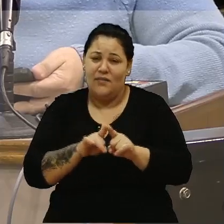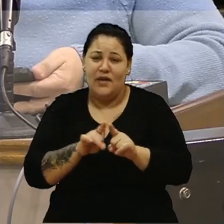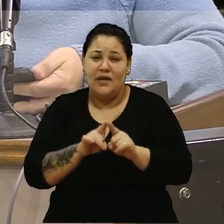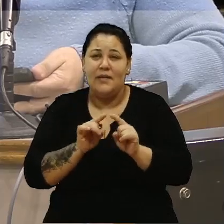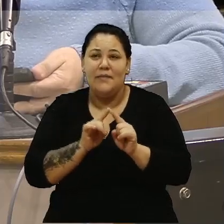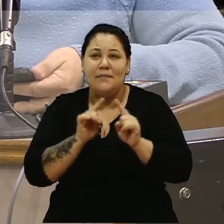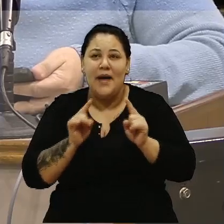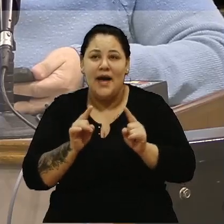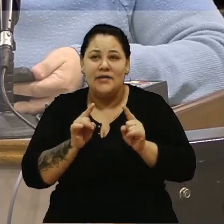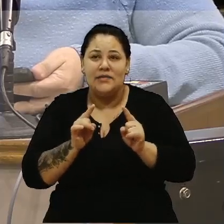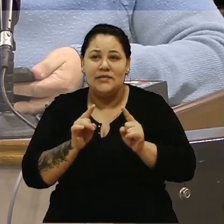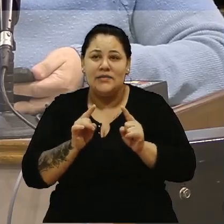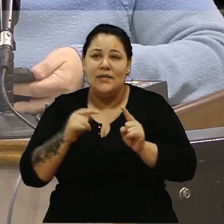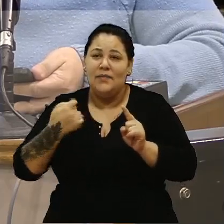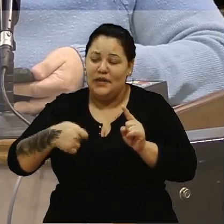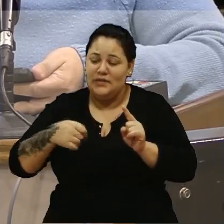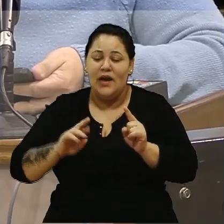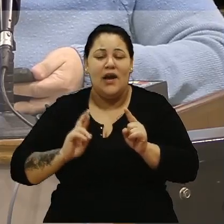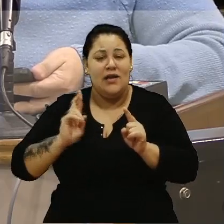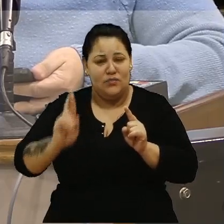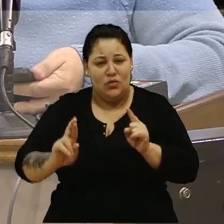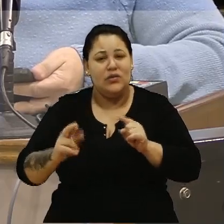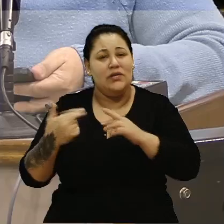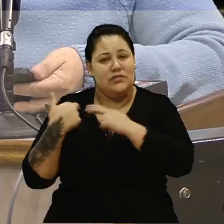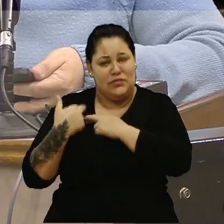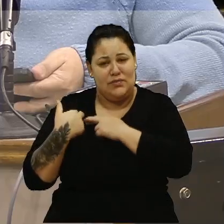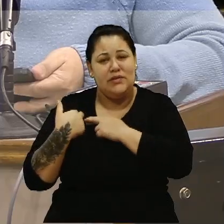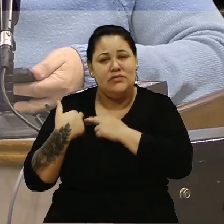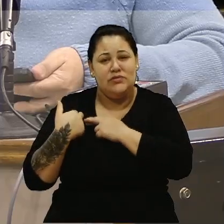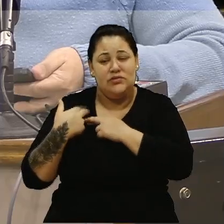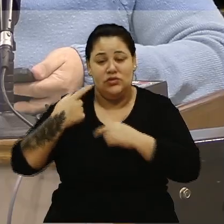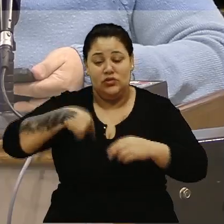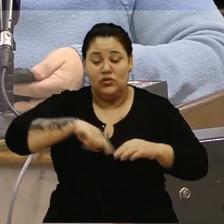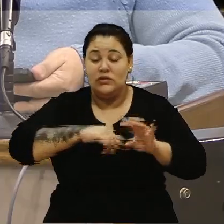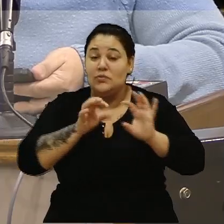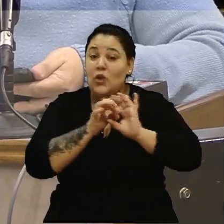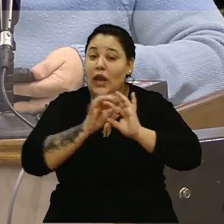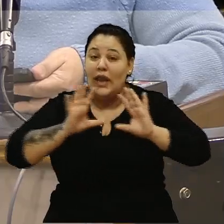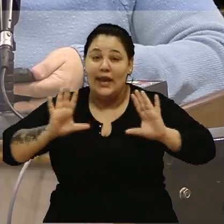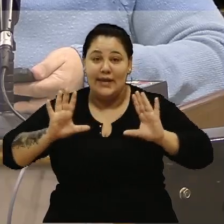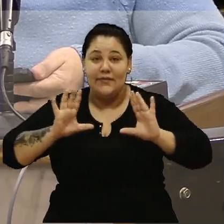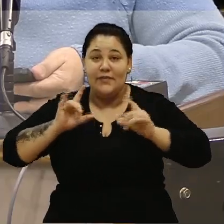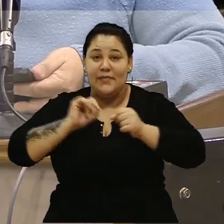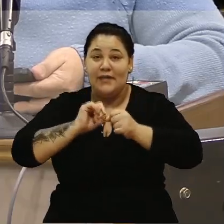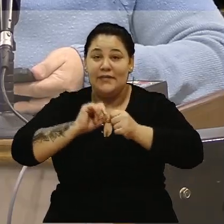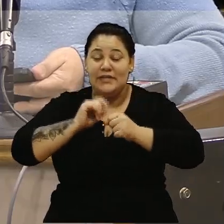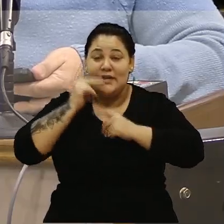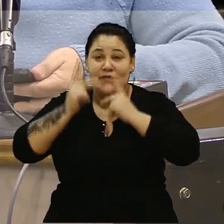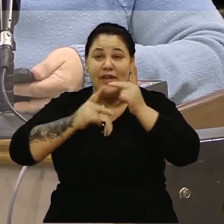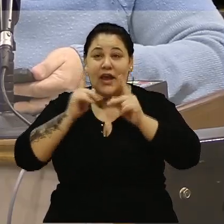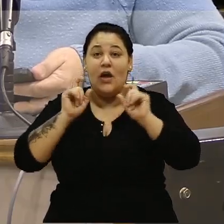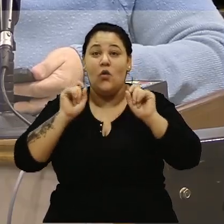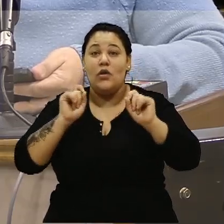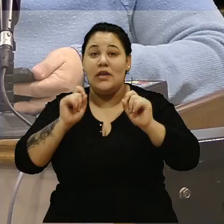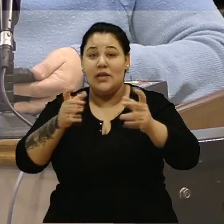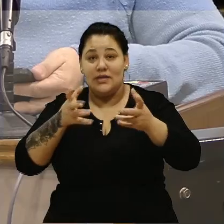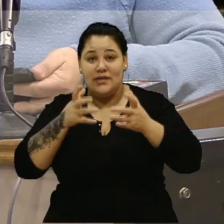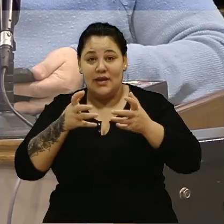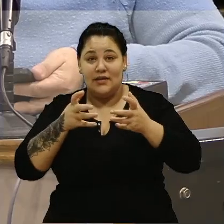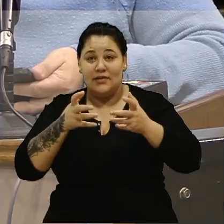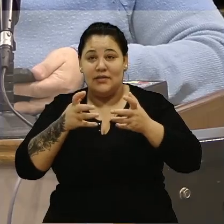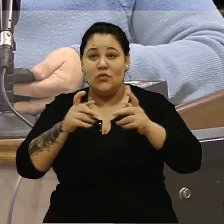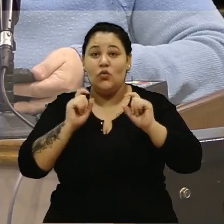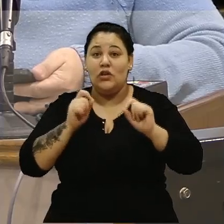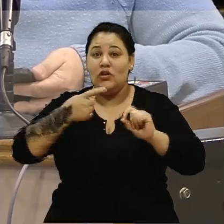que pague, arque com as consequências. Nós somos livres para fazer e dizer o que nós quiser. O que nós não